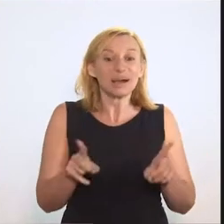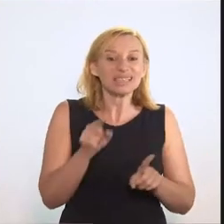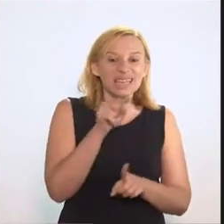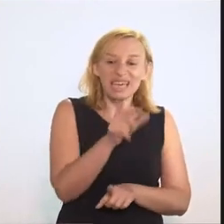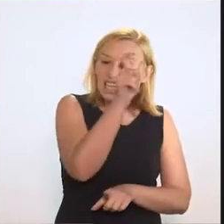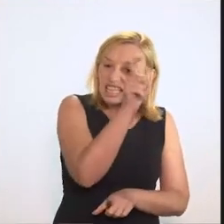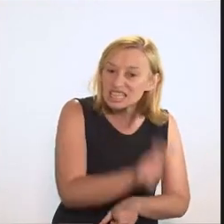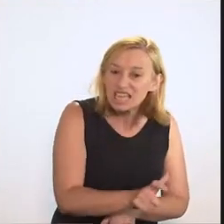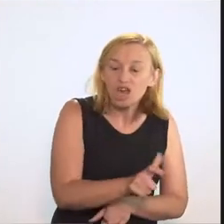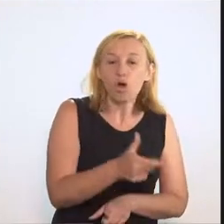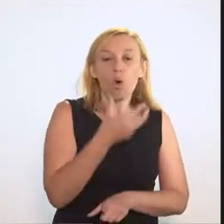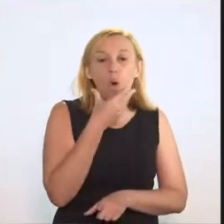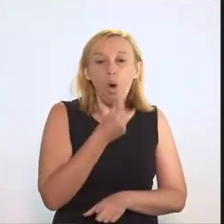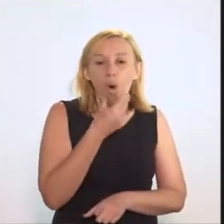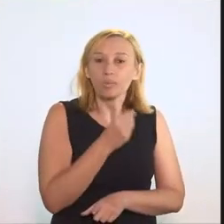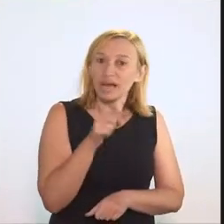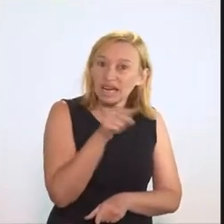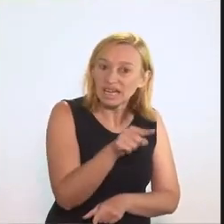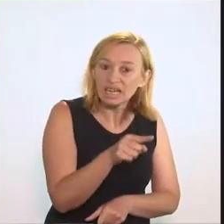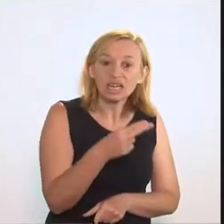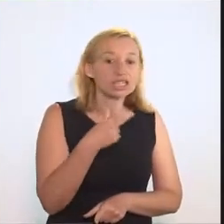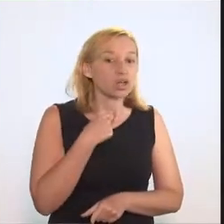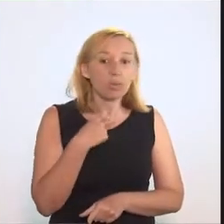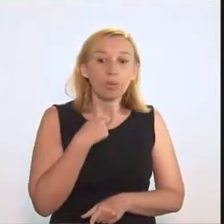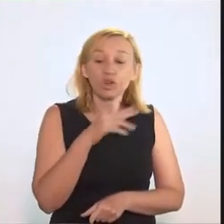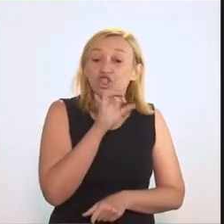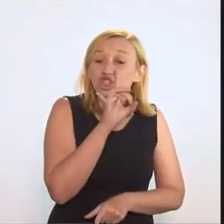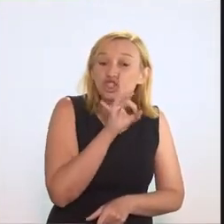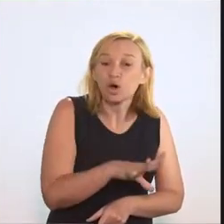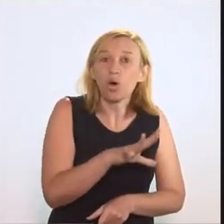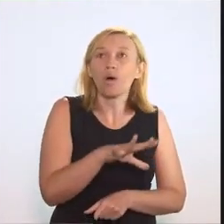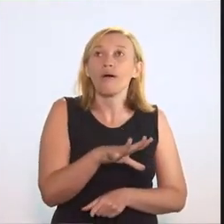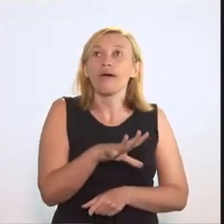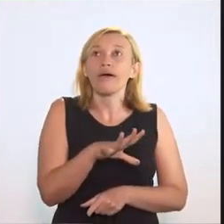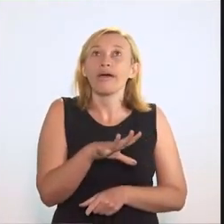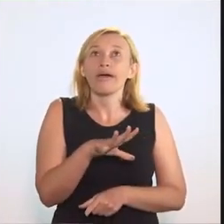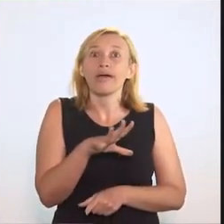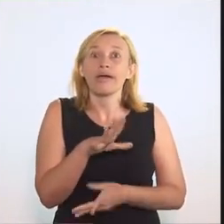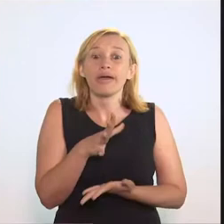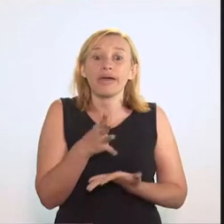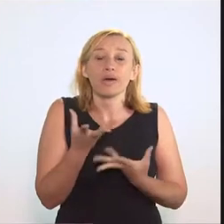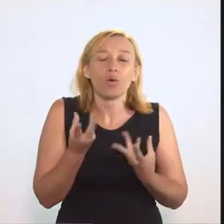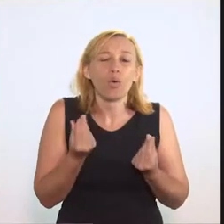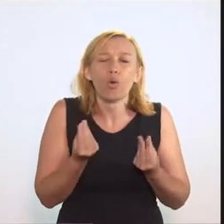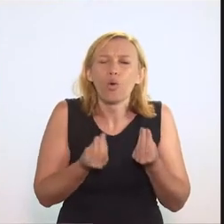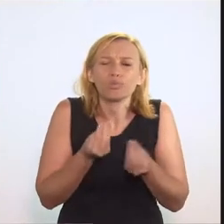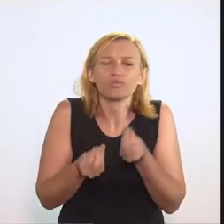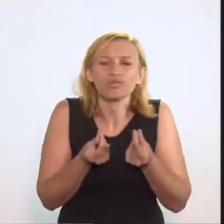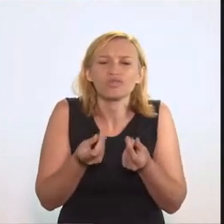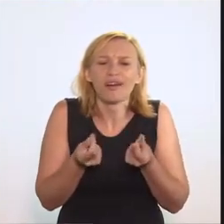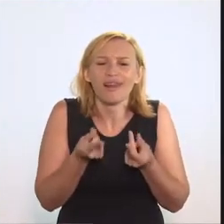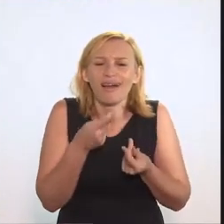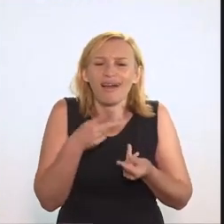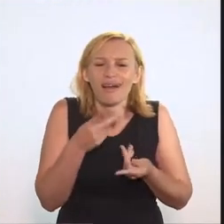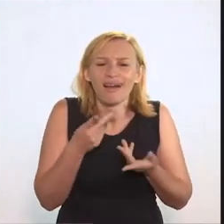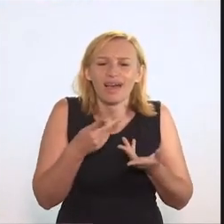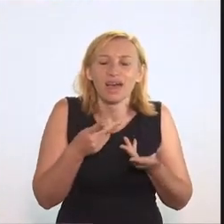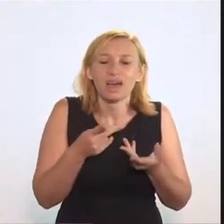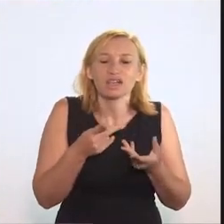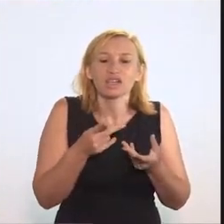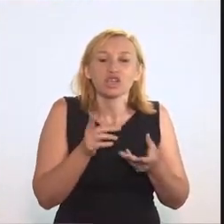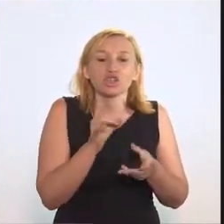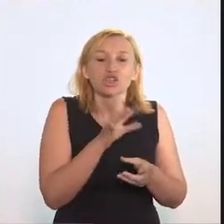aquele ser masculino não pode ser só o... Como é que a gente fala com o